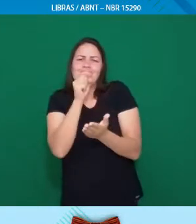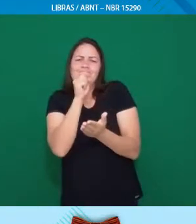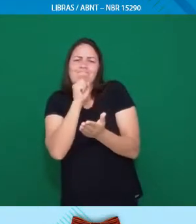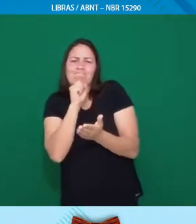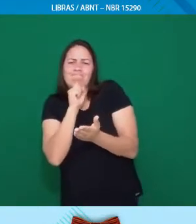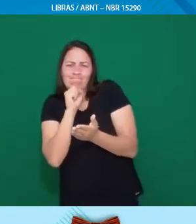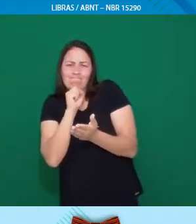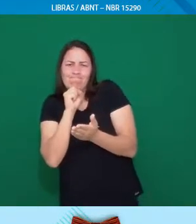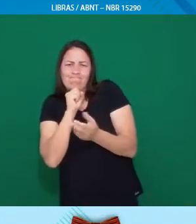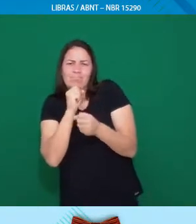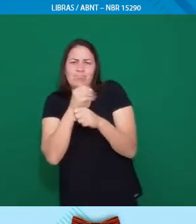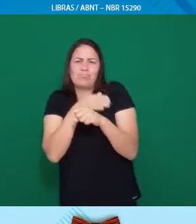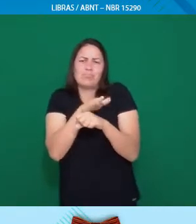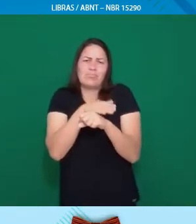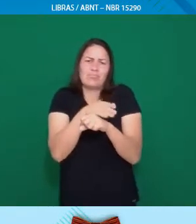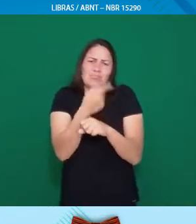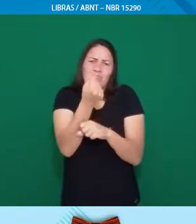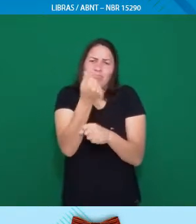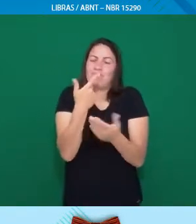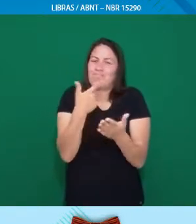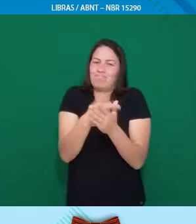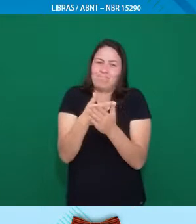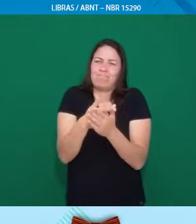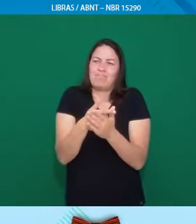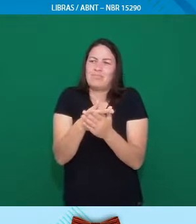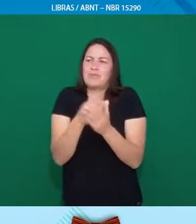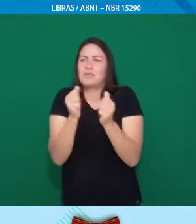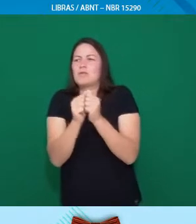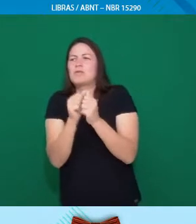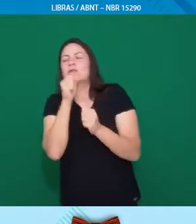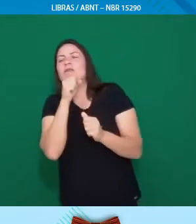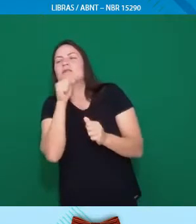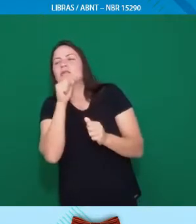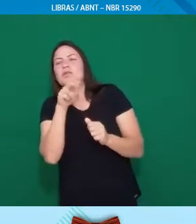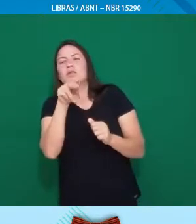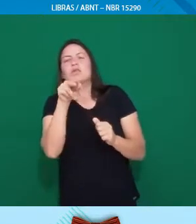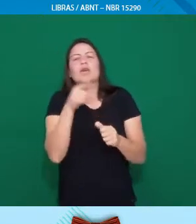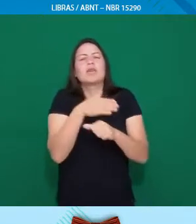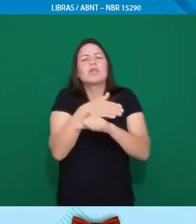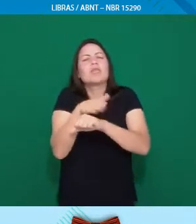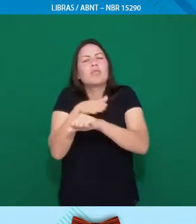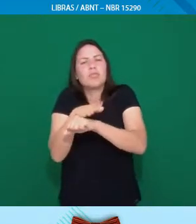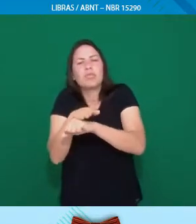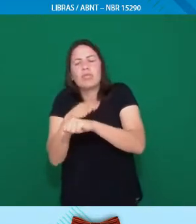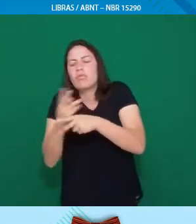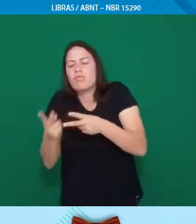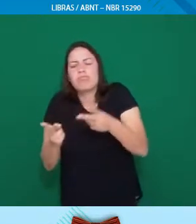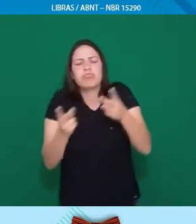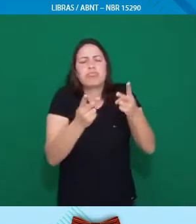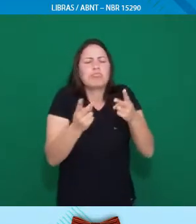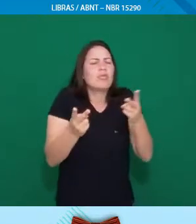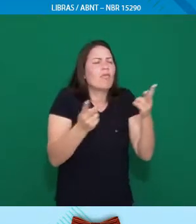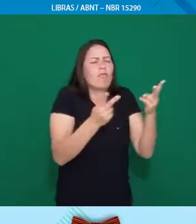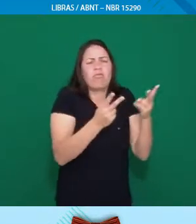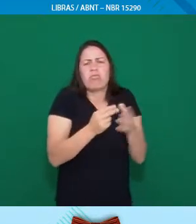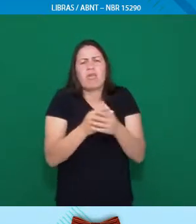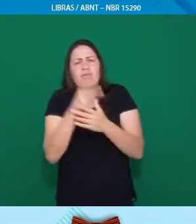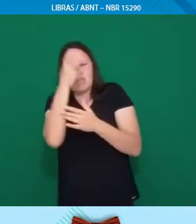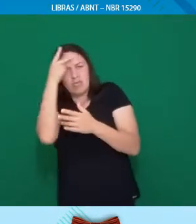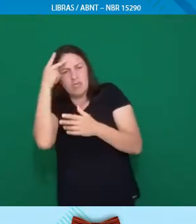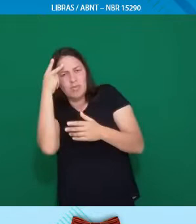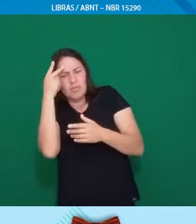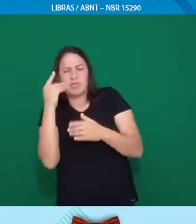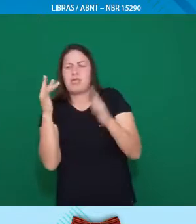idosos fossem participar das fases de muitos dos quais se lembra aquela vez que nós vamos nos idosos né Nunca tinha um participar de uma sessão de cinema nunca tinha tido